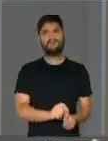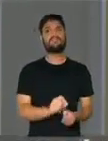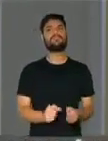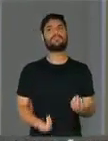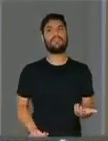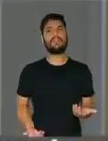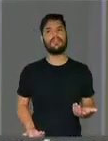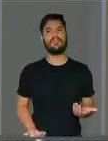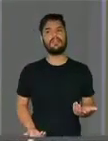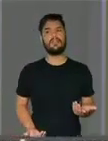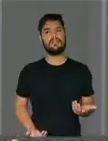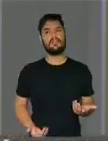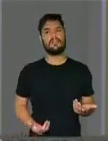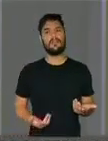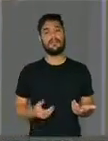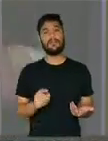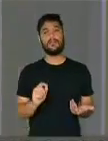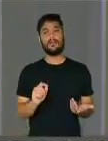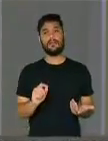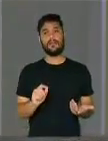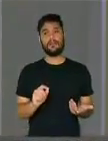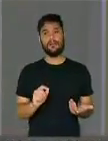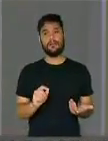simplesmente demoliu.